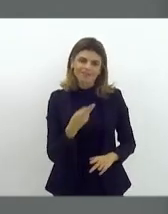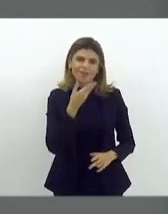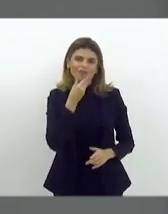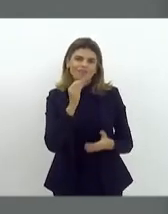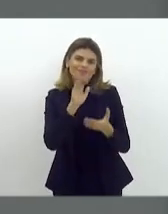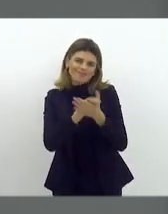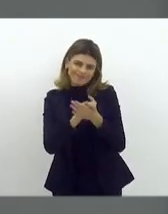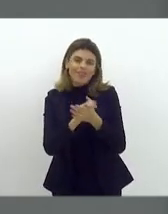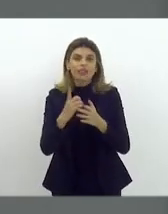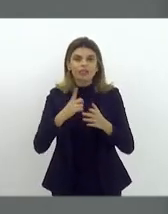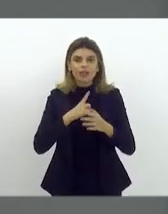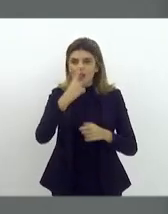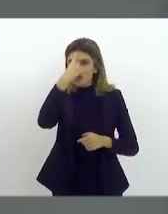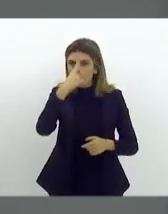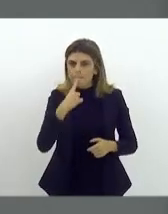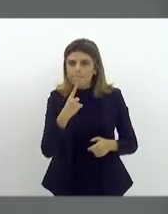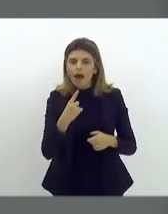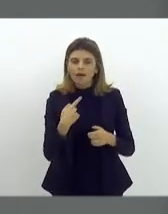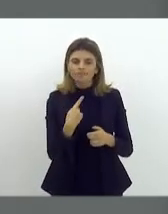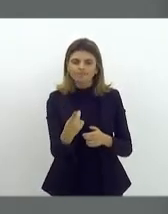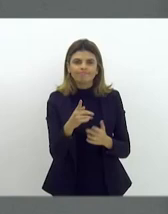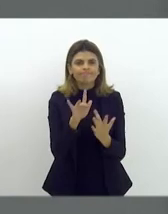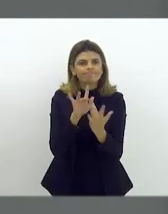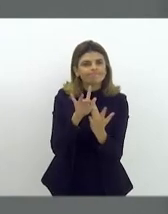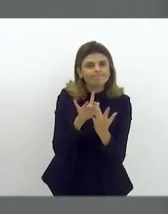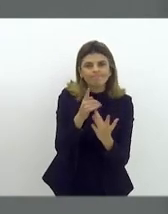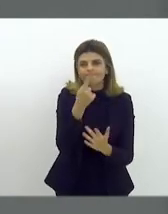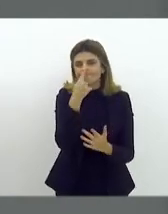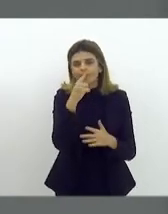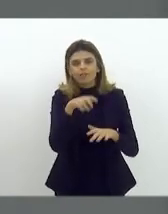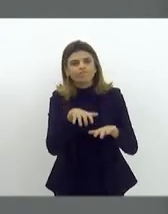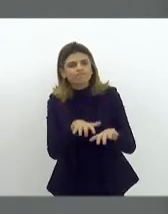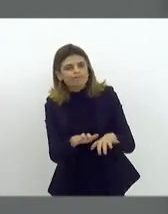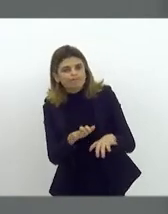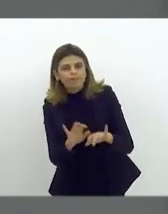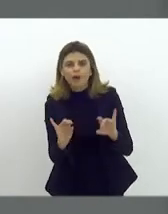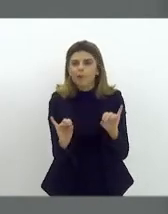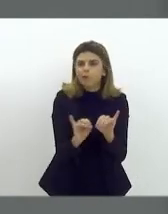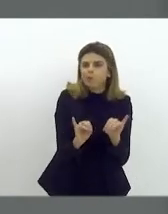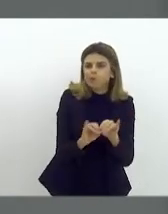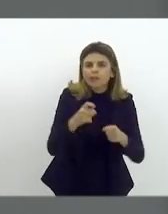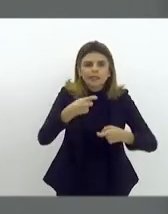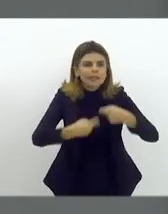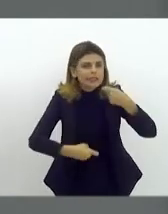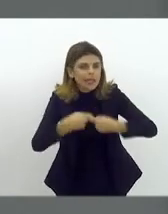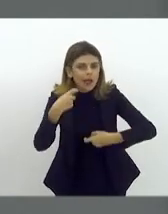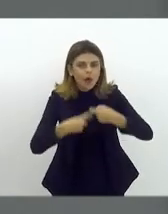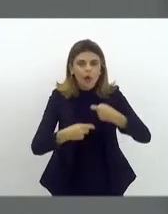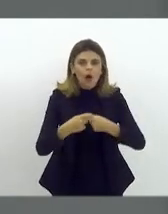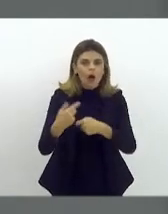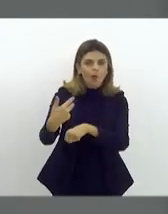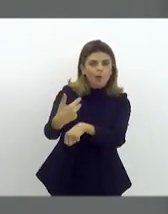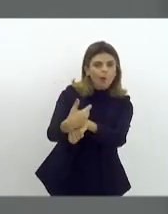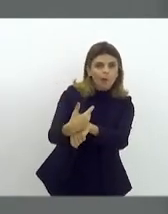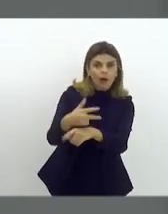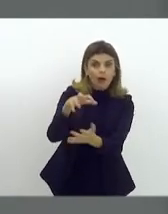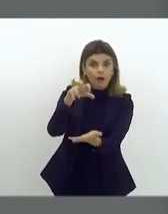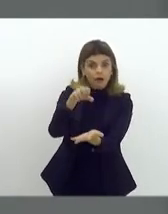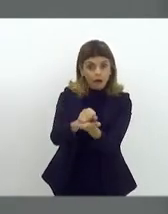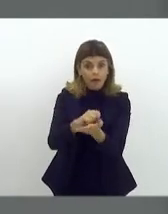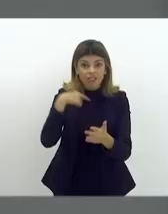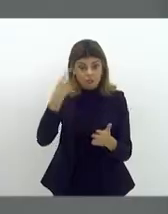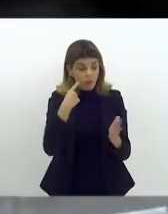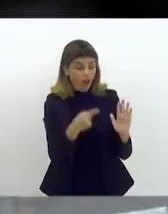tem ali suas imagens de atos de intimidade muitas vezes atos sexuais registrados e esse registro por vezes